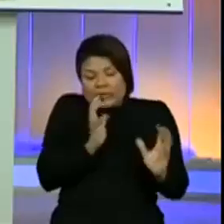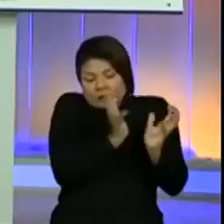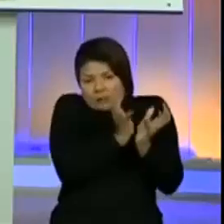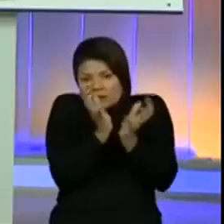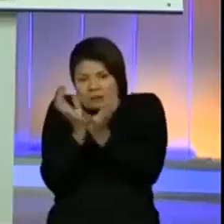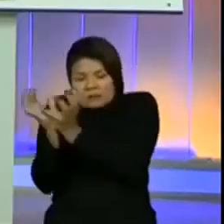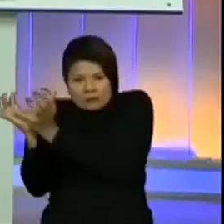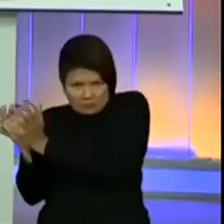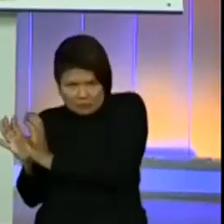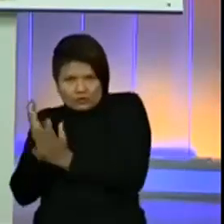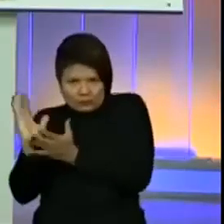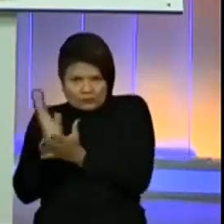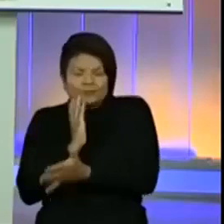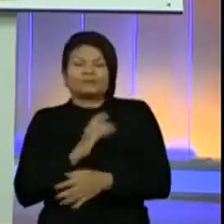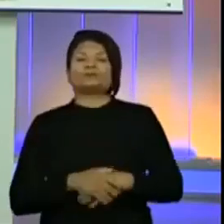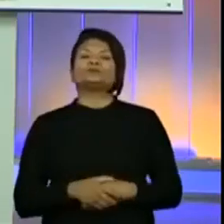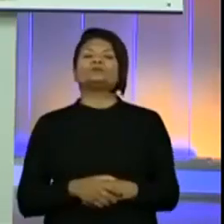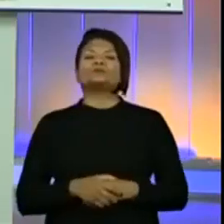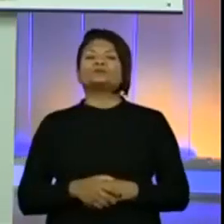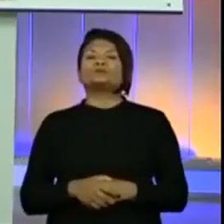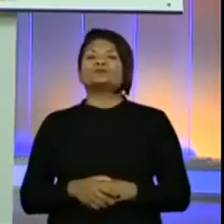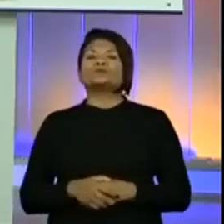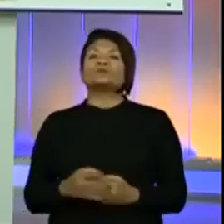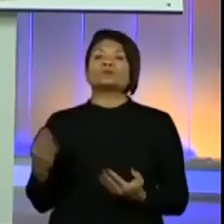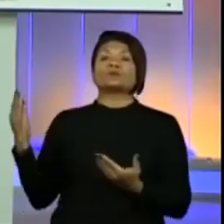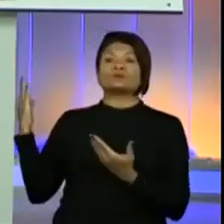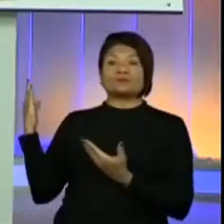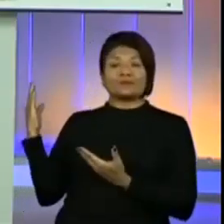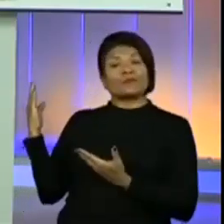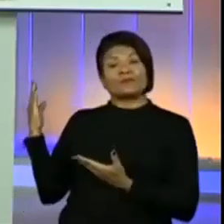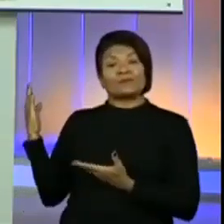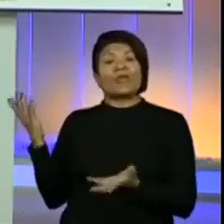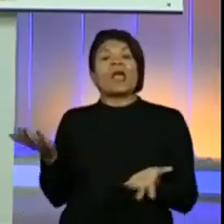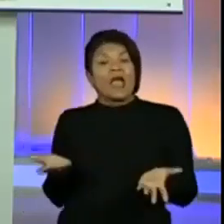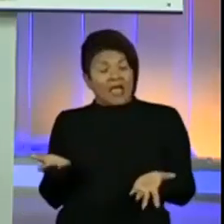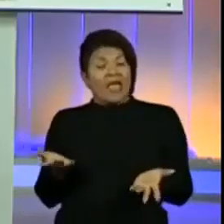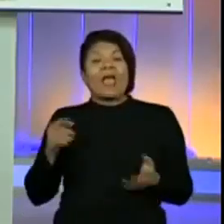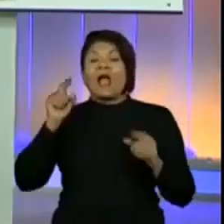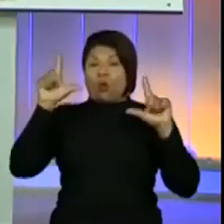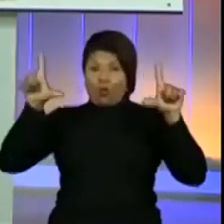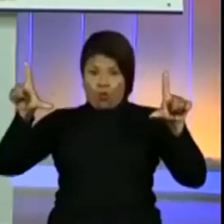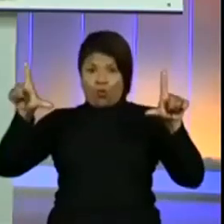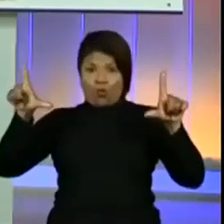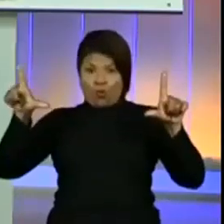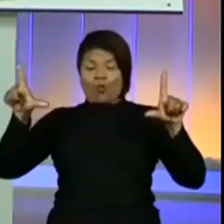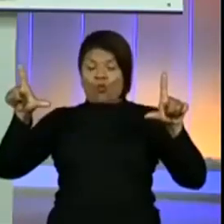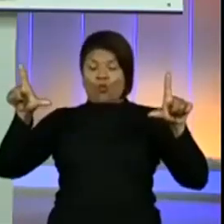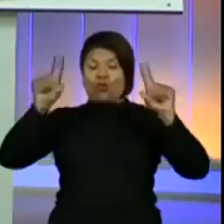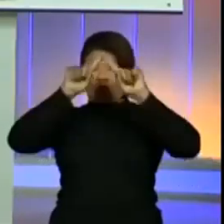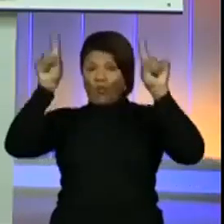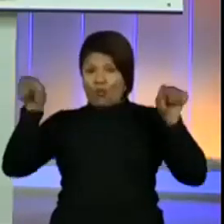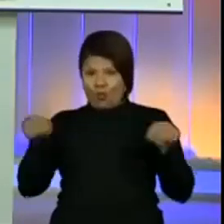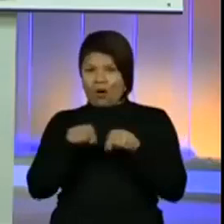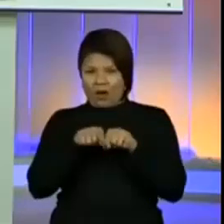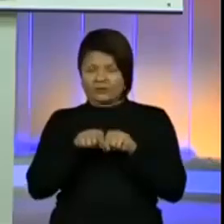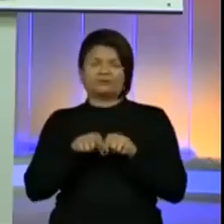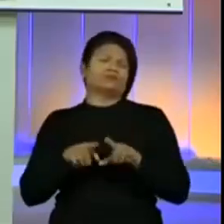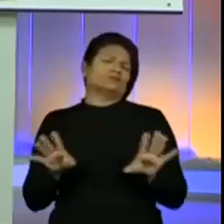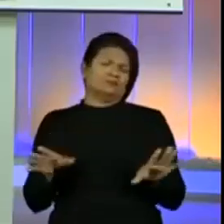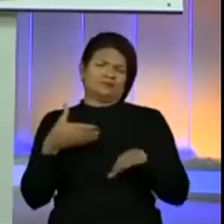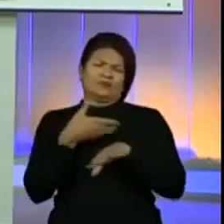ordens. Então, próximo slide. Vejam só, esse quadro vocês estão super habituados